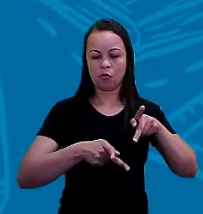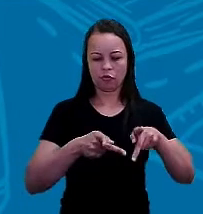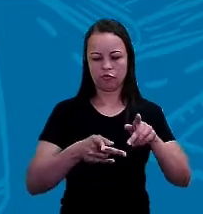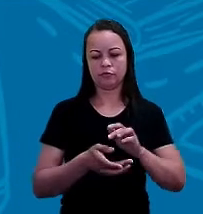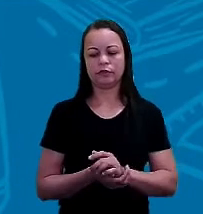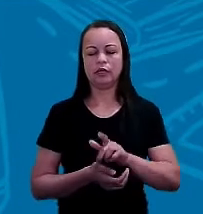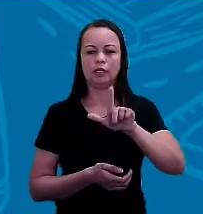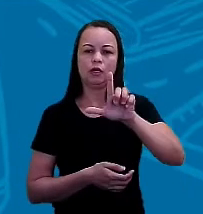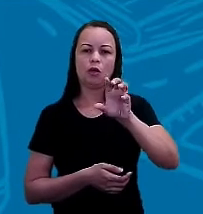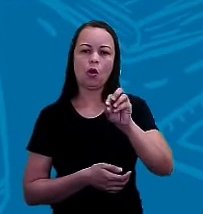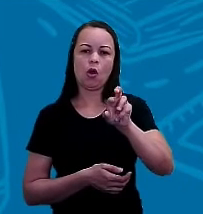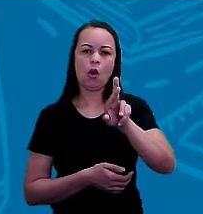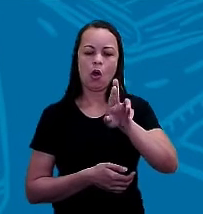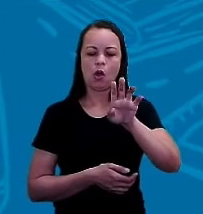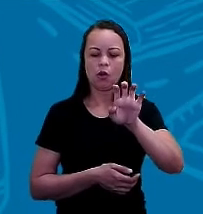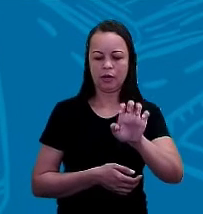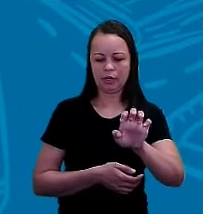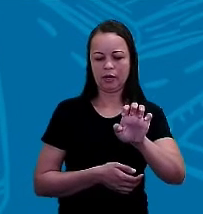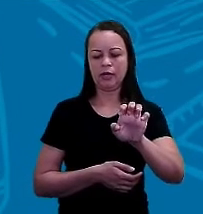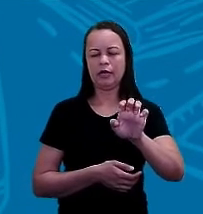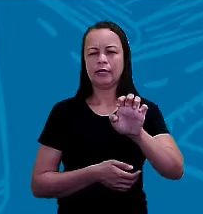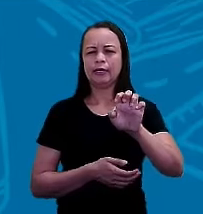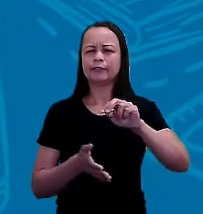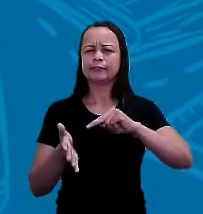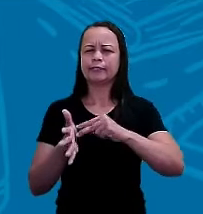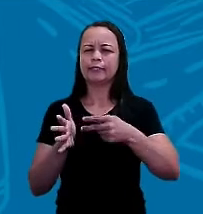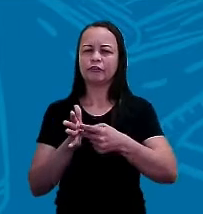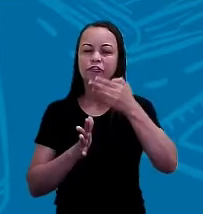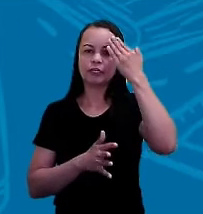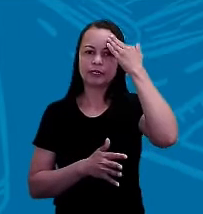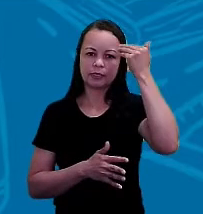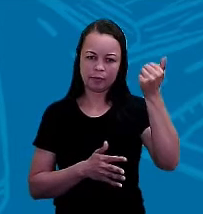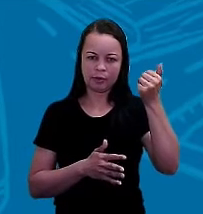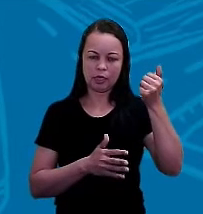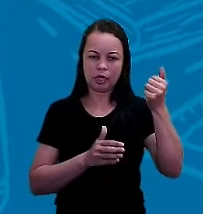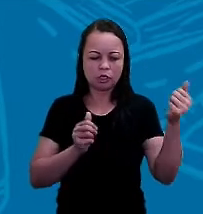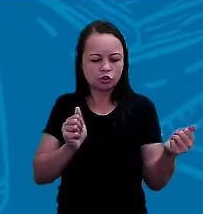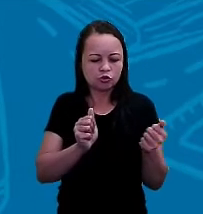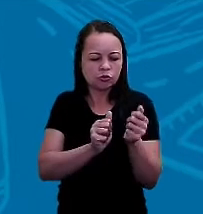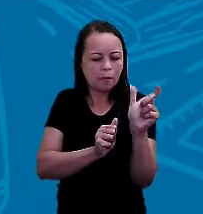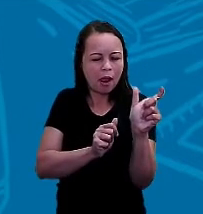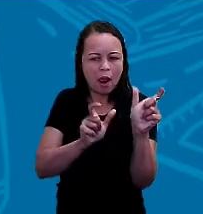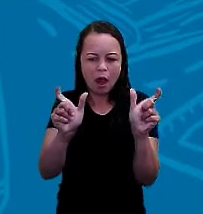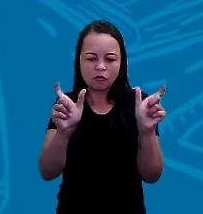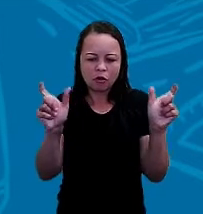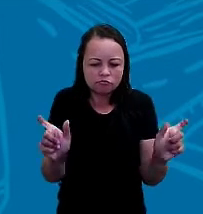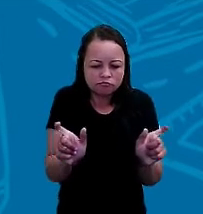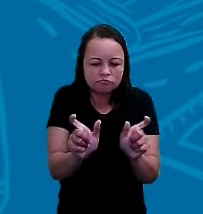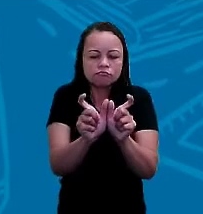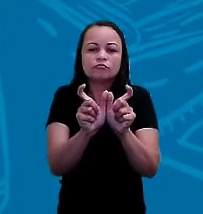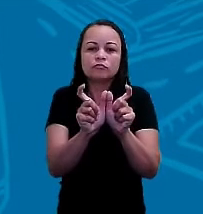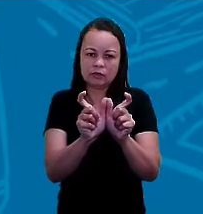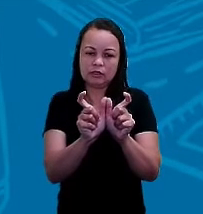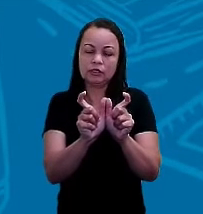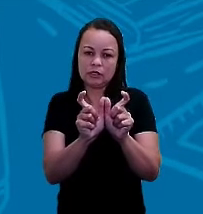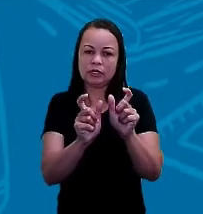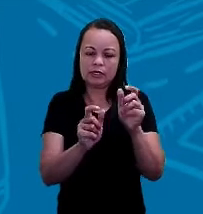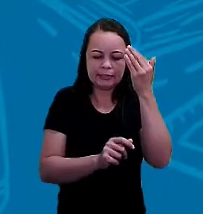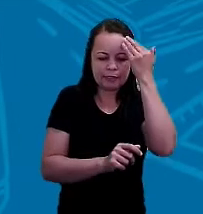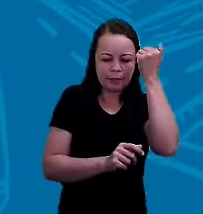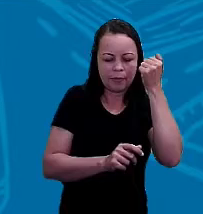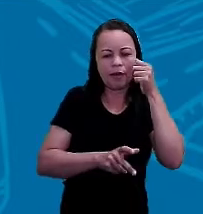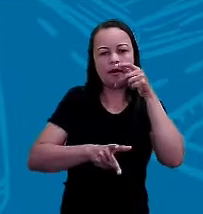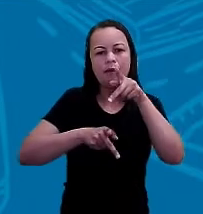lore significa saber. Quando a gente junta essas duas palavras, se torna saber